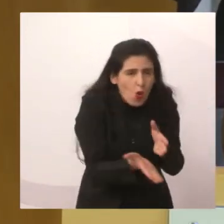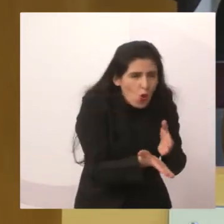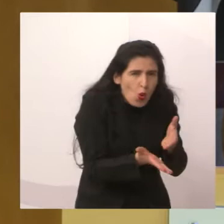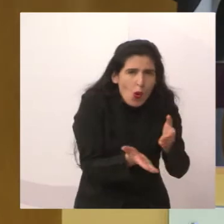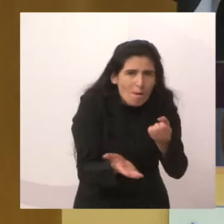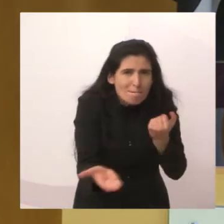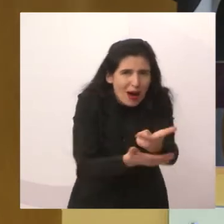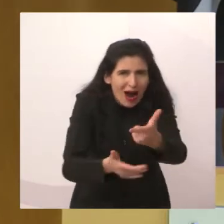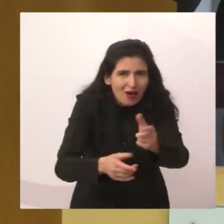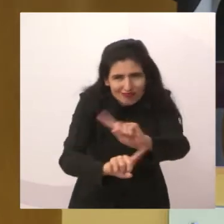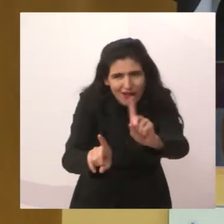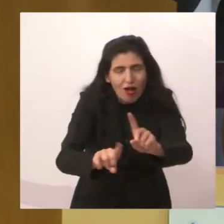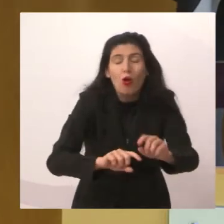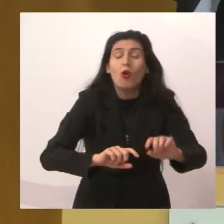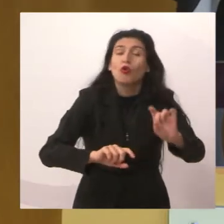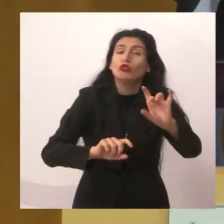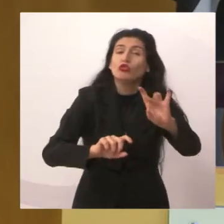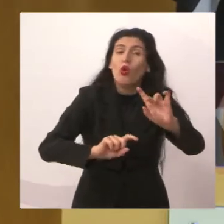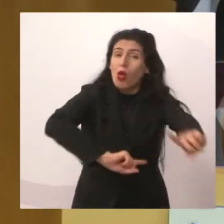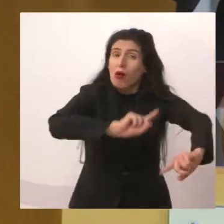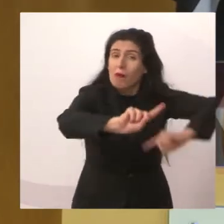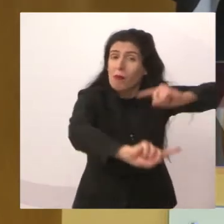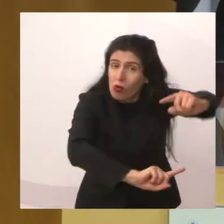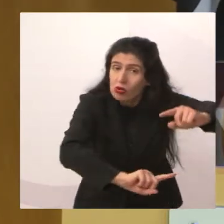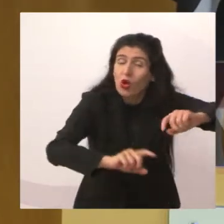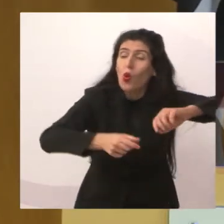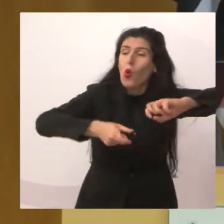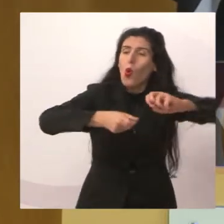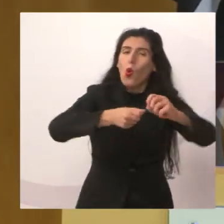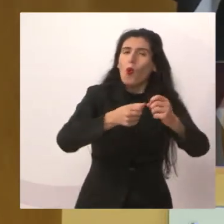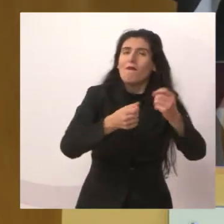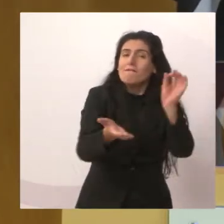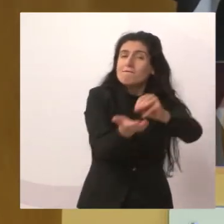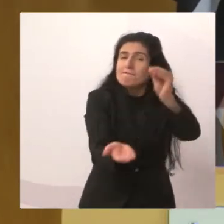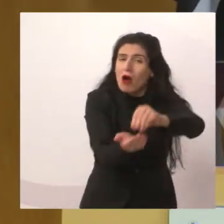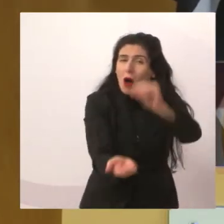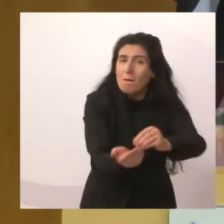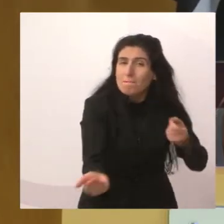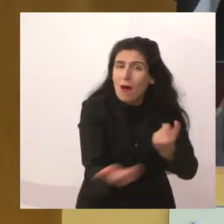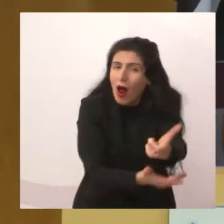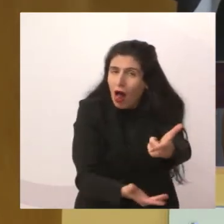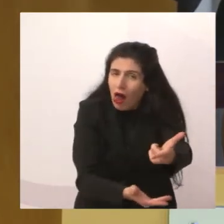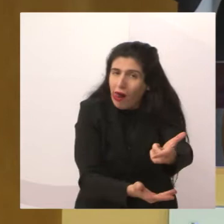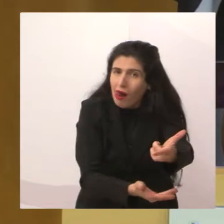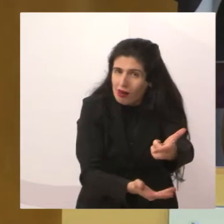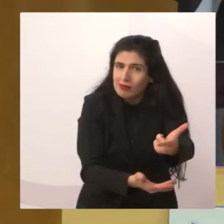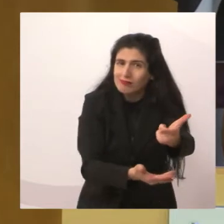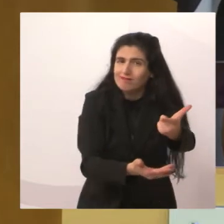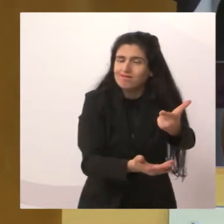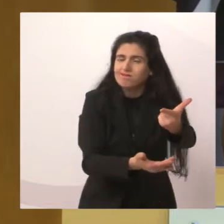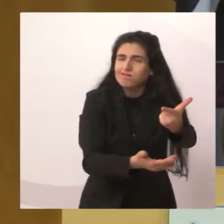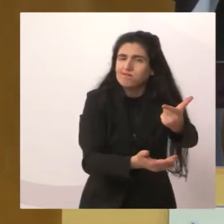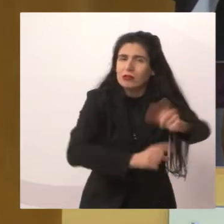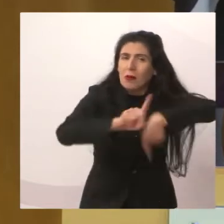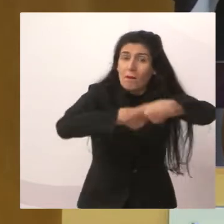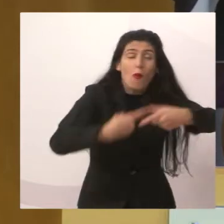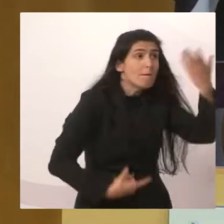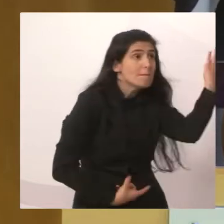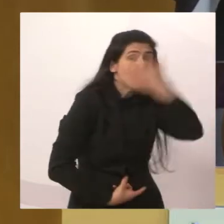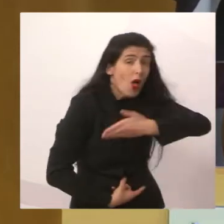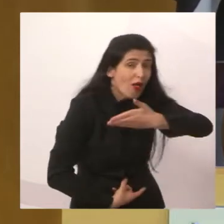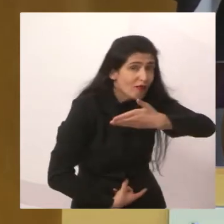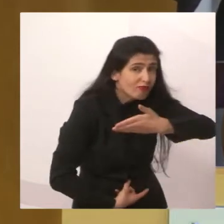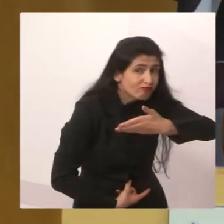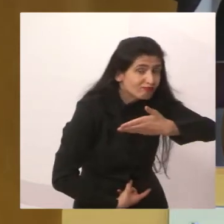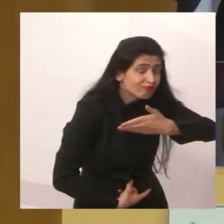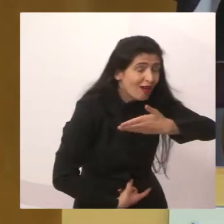pago a posterior, que são as contas que nós chamamos de restos a pagar. E isso foi comprovado depois. É um valor